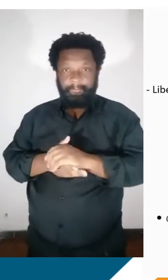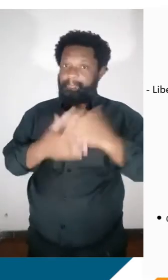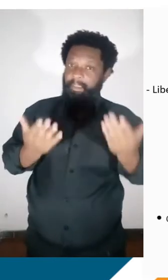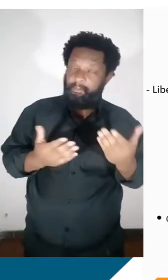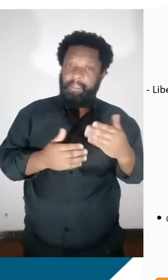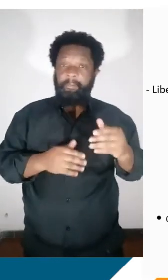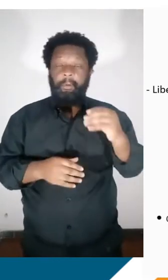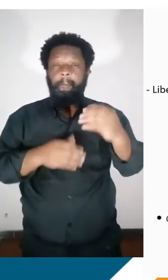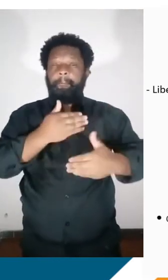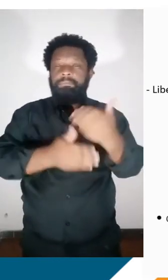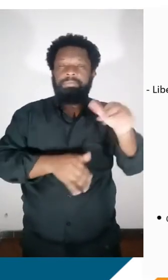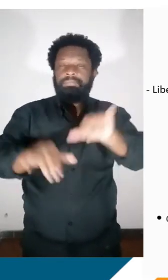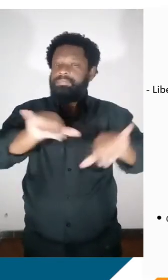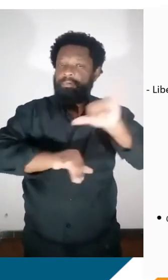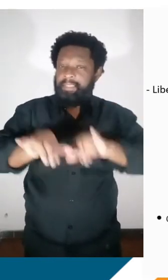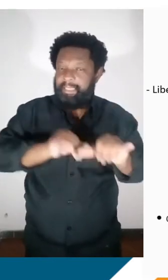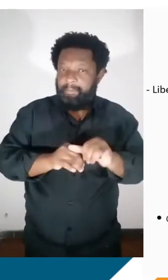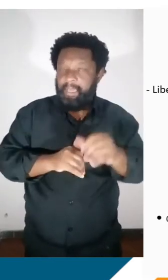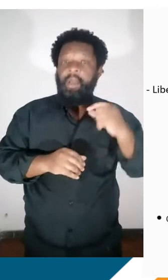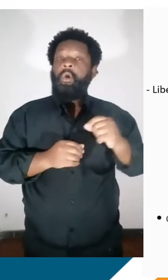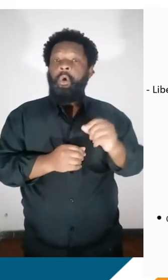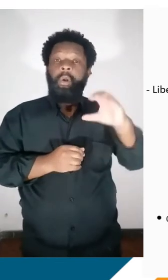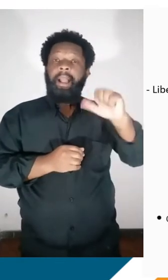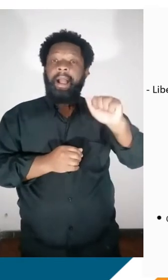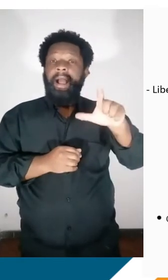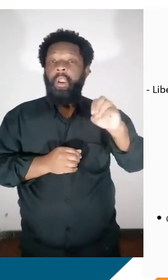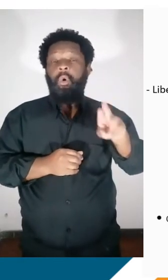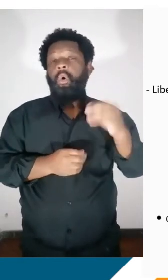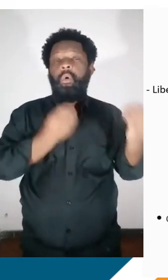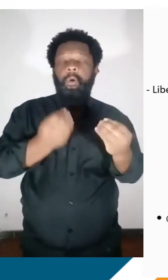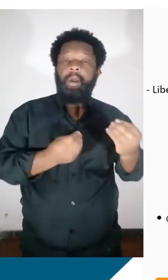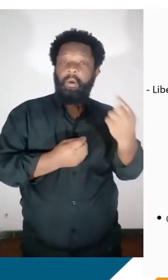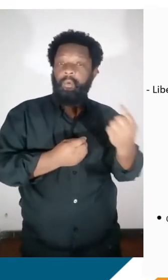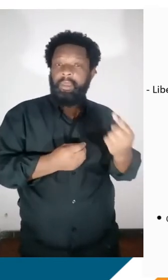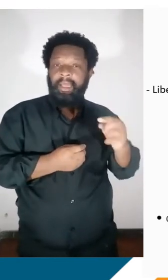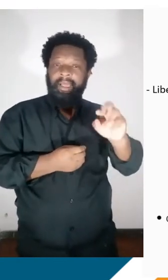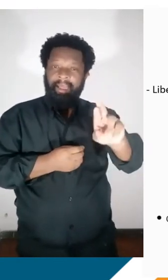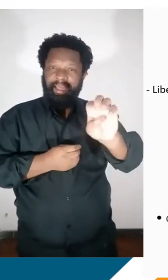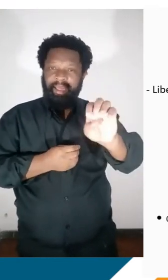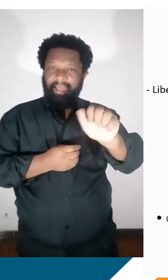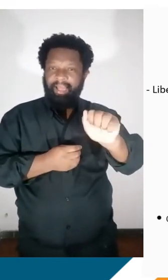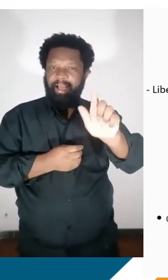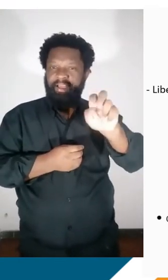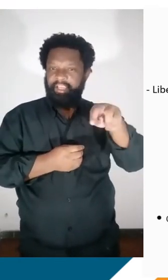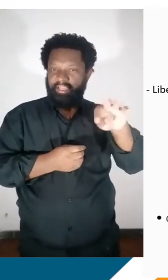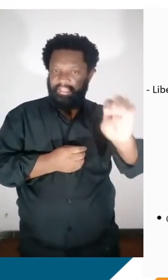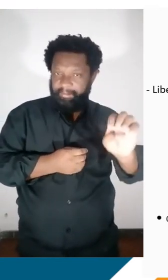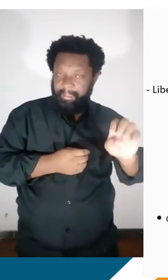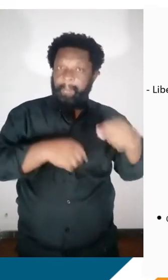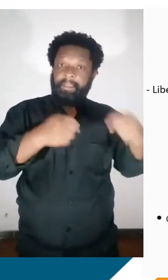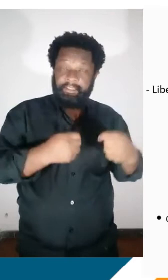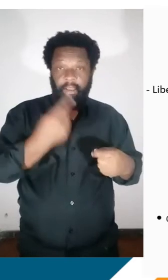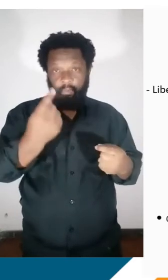reação química, a gente pode representar o calor como sendo um dos reagentes, ou seja, você precisa de um reagente